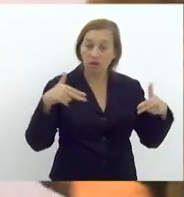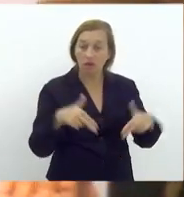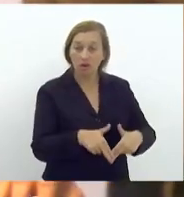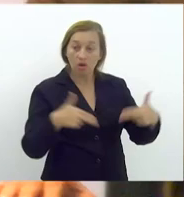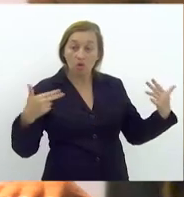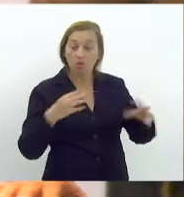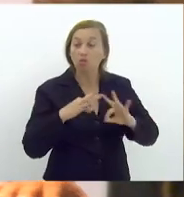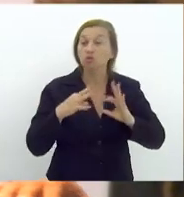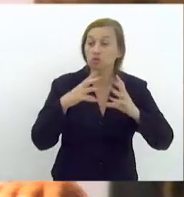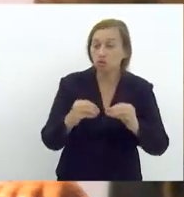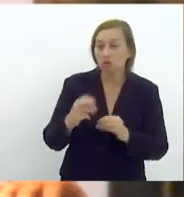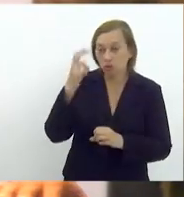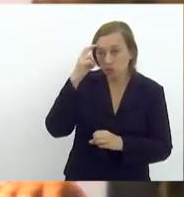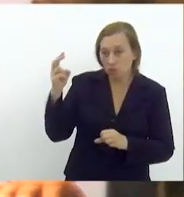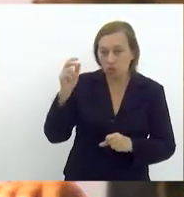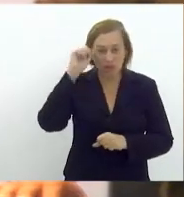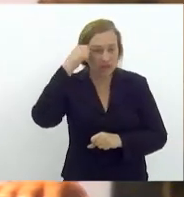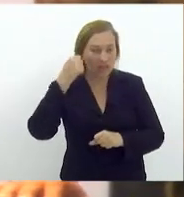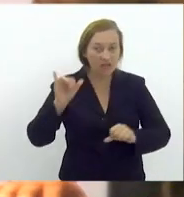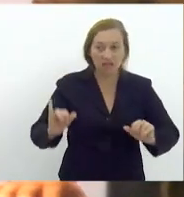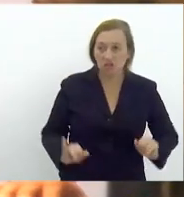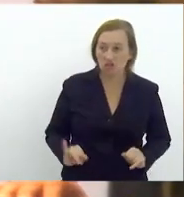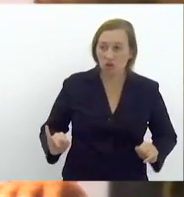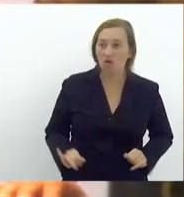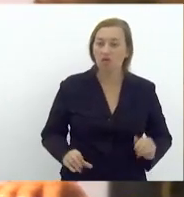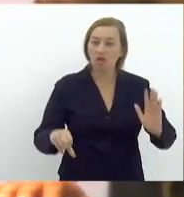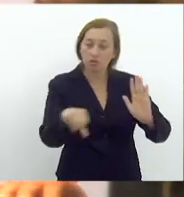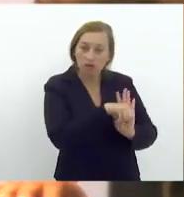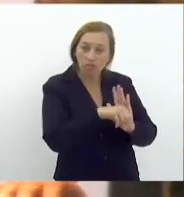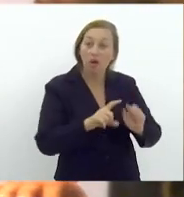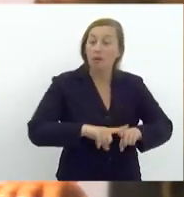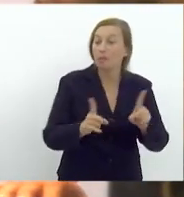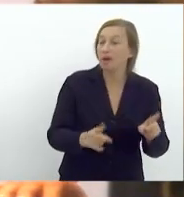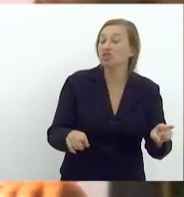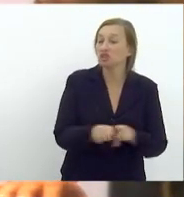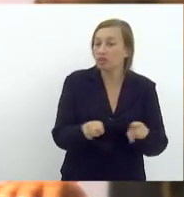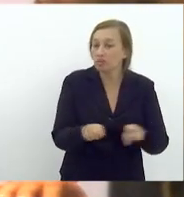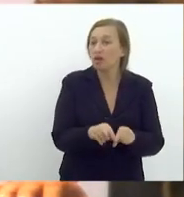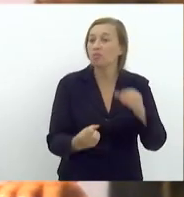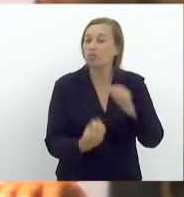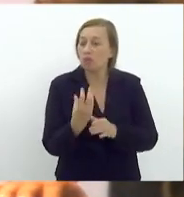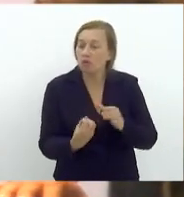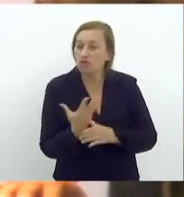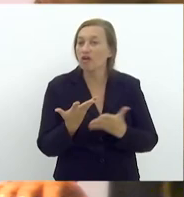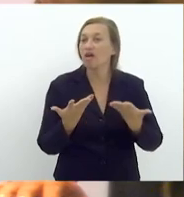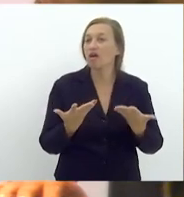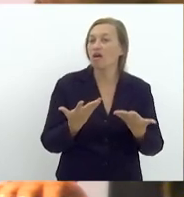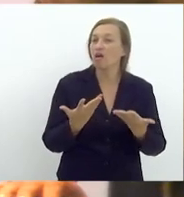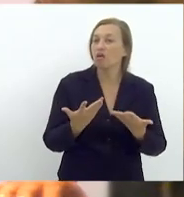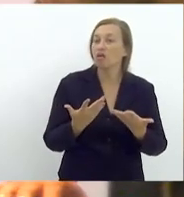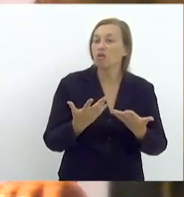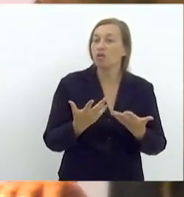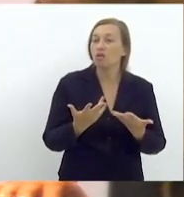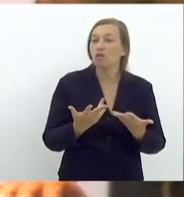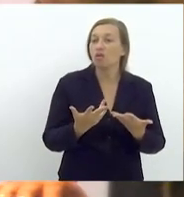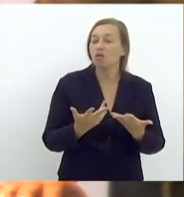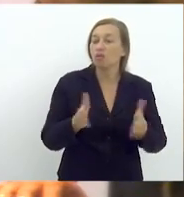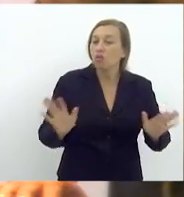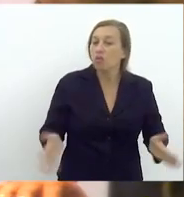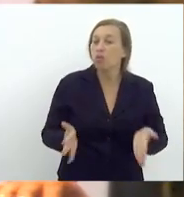histórica sofre intensamente com essa criminalização mais promover também esse segundo aspecto que é o aspecto do